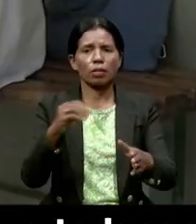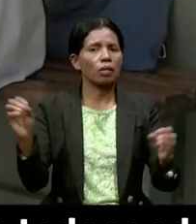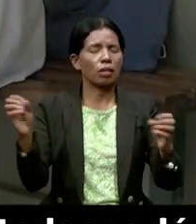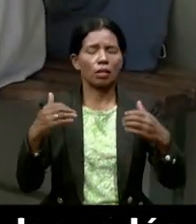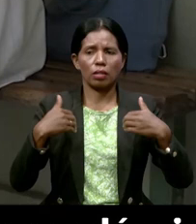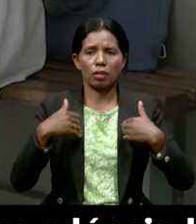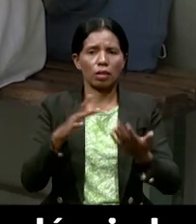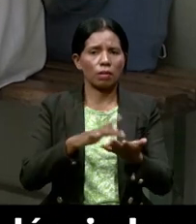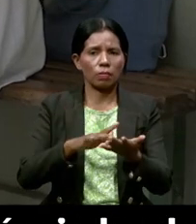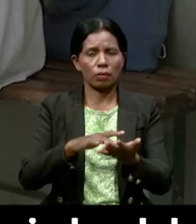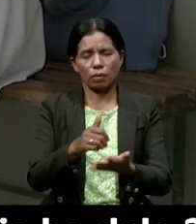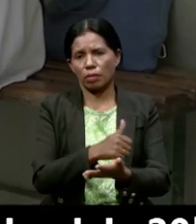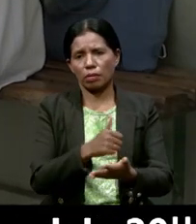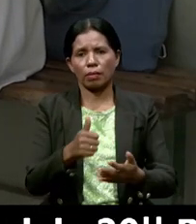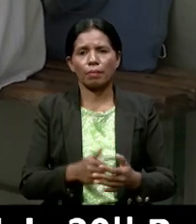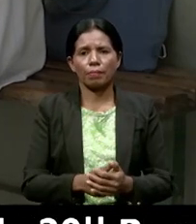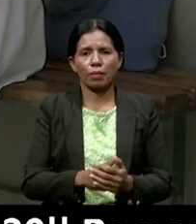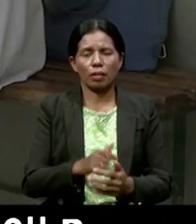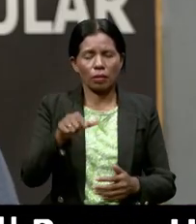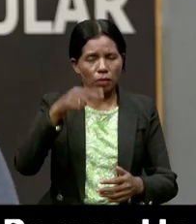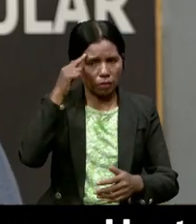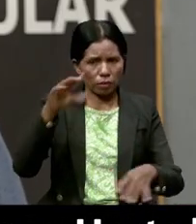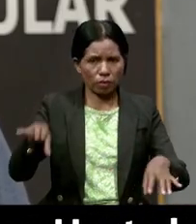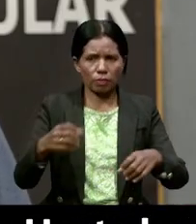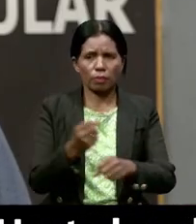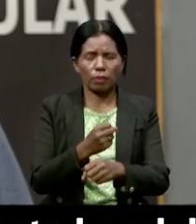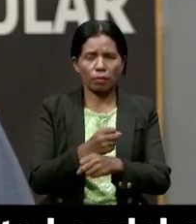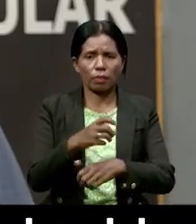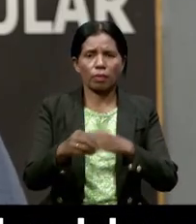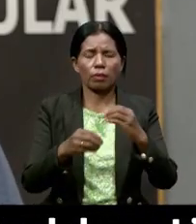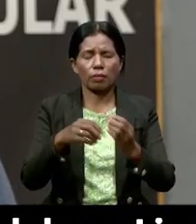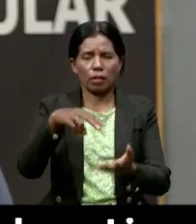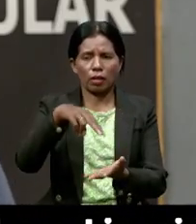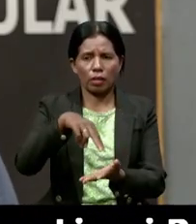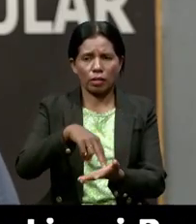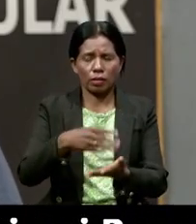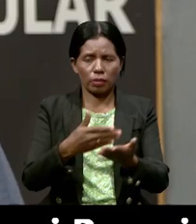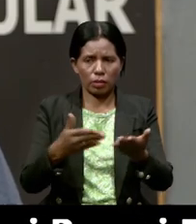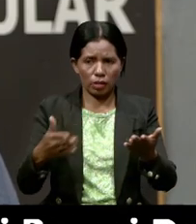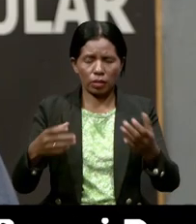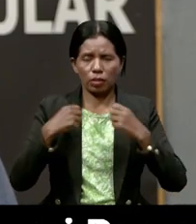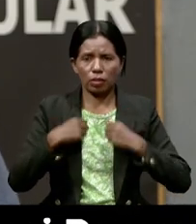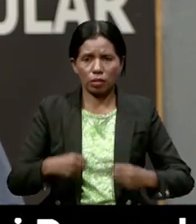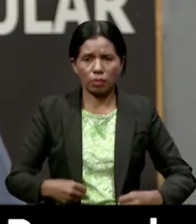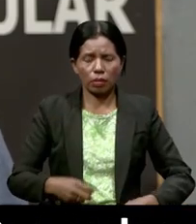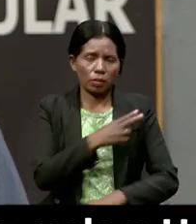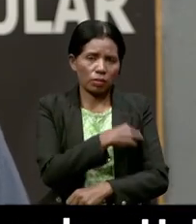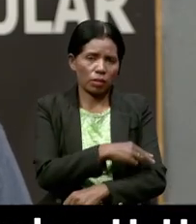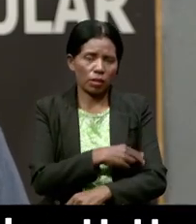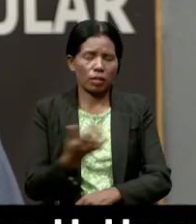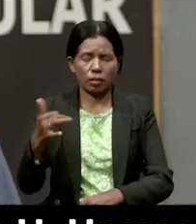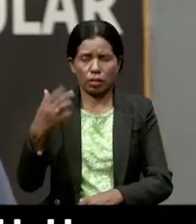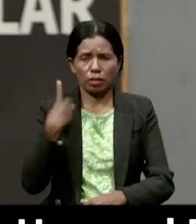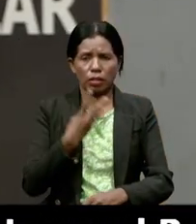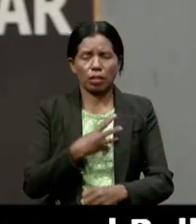moro no selutan. Governo halo esforço loukida, liliu com o estabelecimento para facilidade de saúde sira rete Niharé, e a área